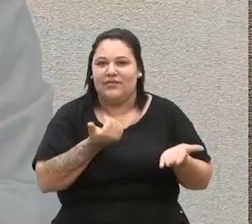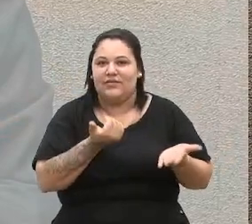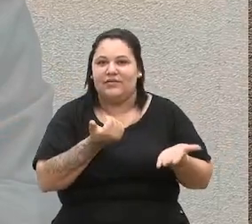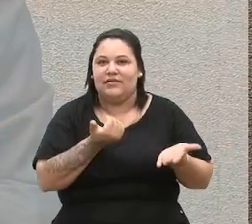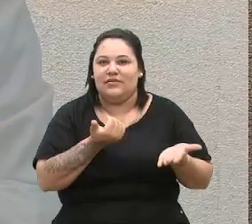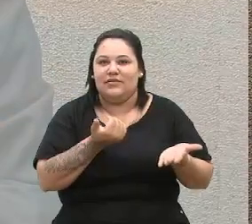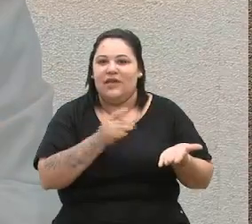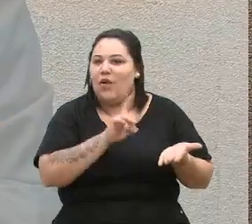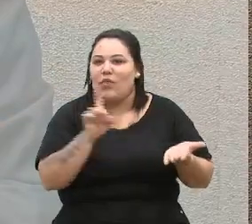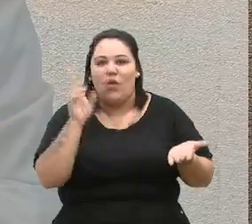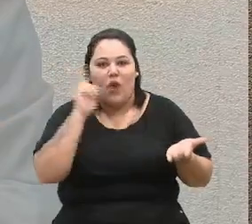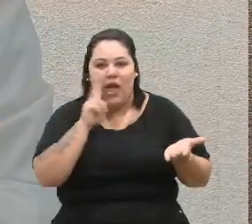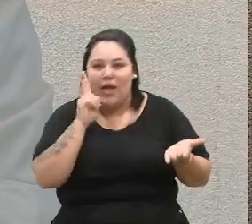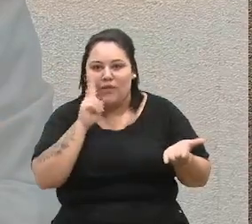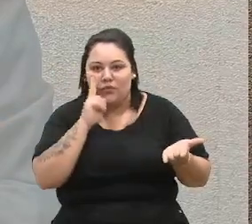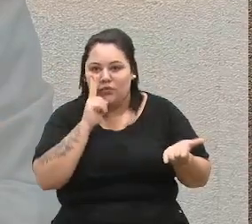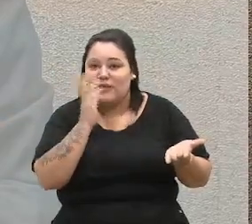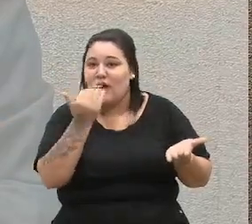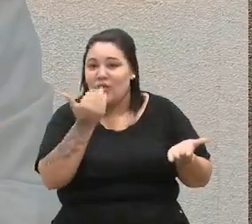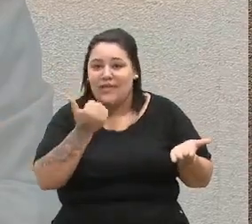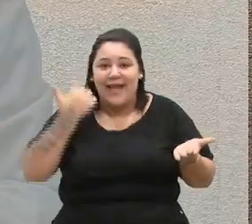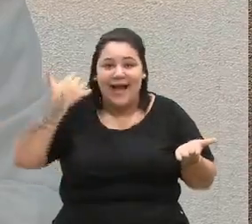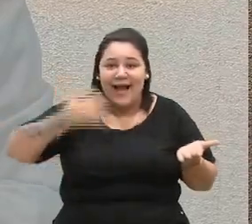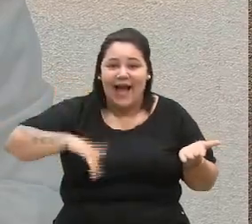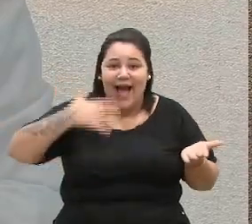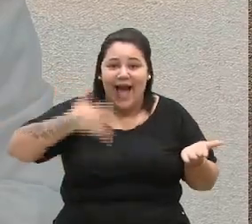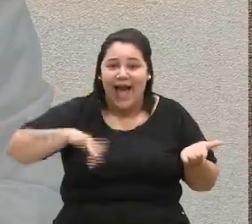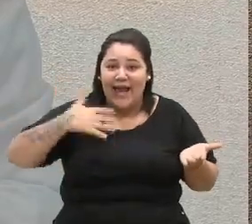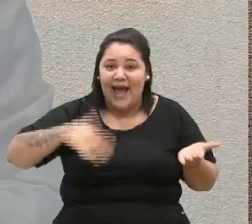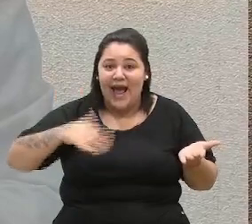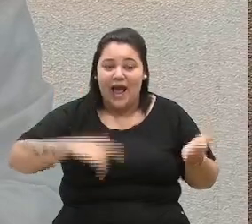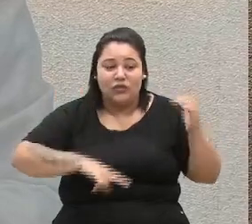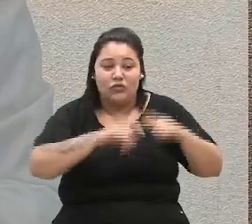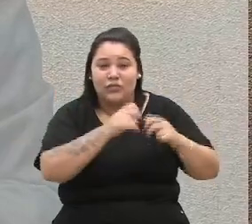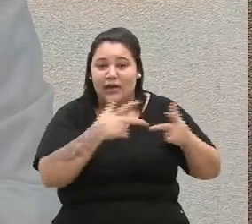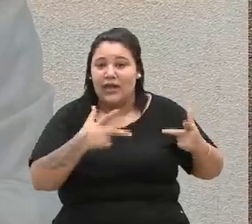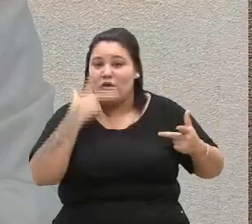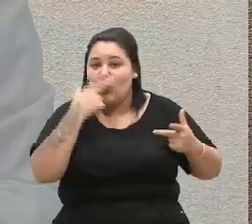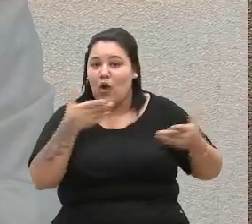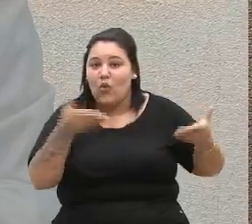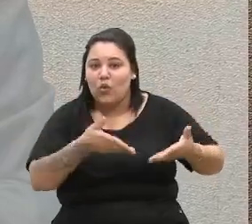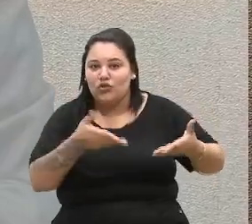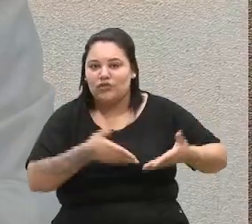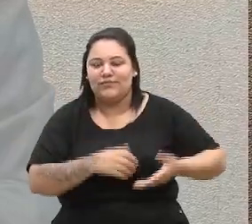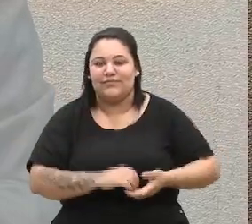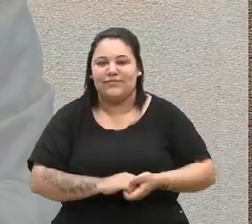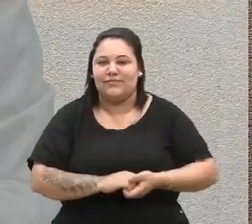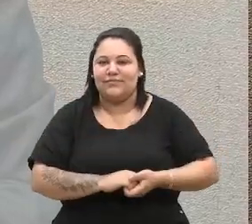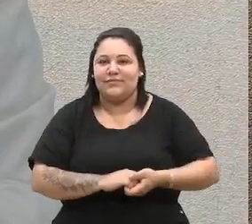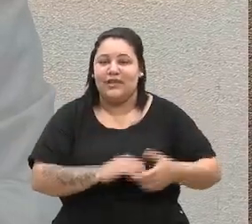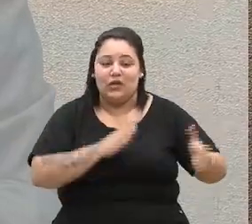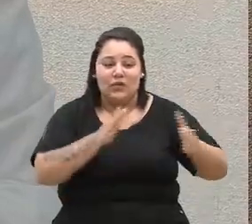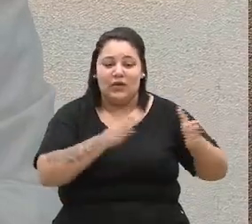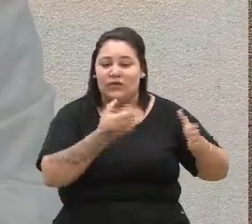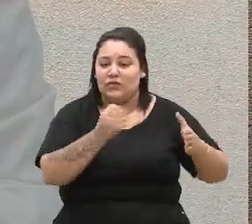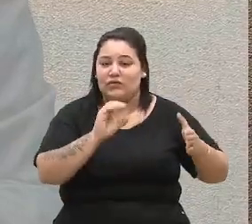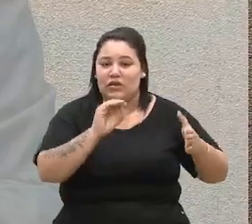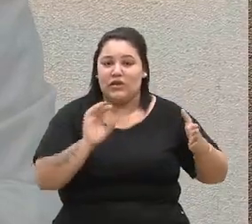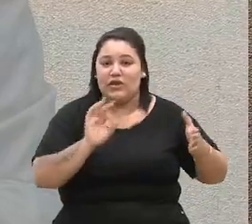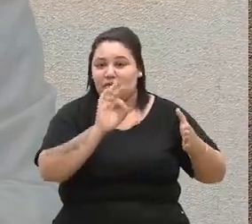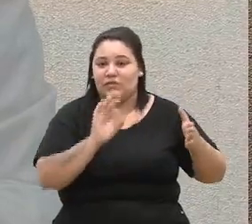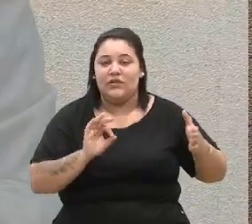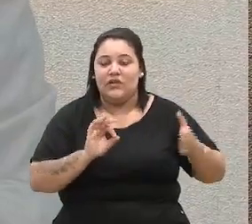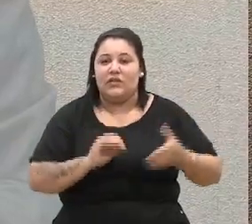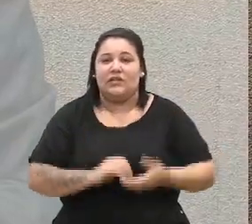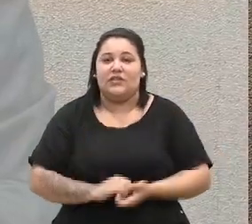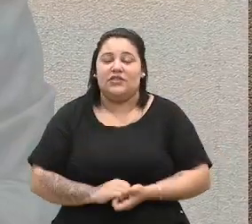lembro da comida estar tão cara nas prateleiras como ela está hoje. Não me lembro. Nem na época dos 80% de inflação ao